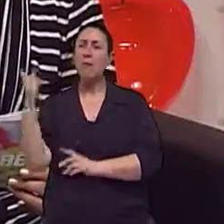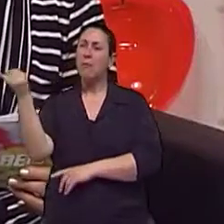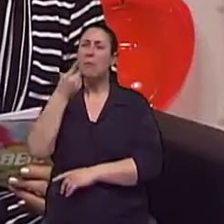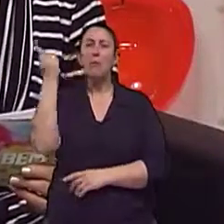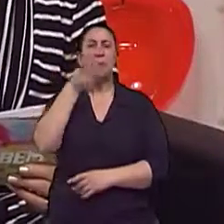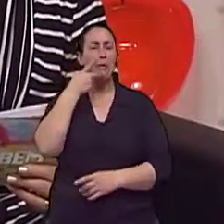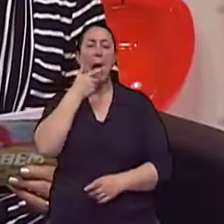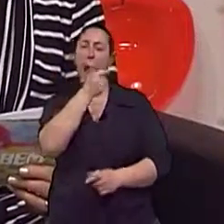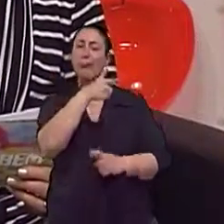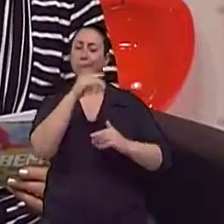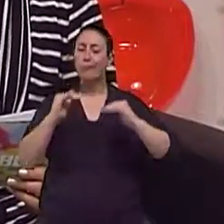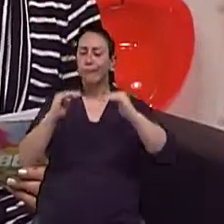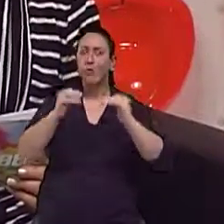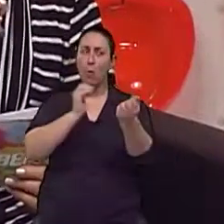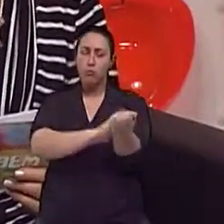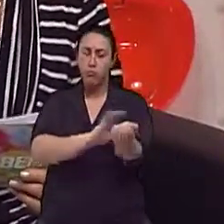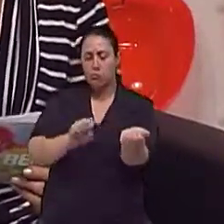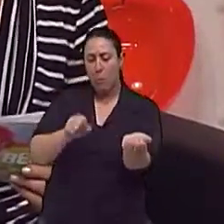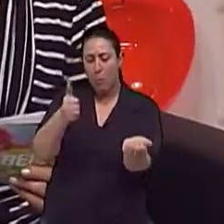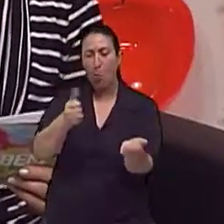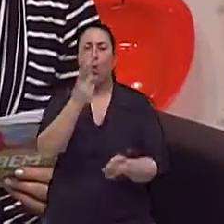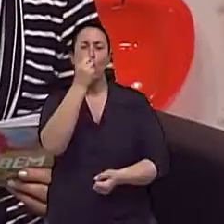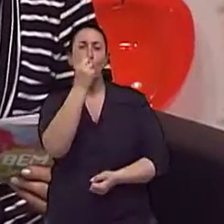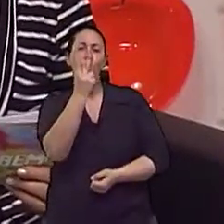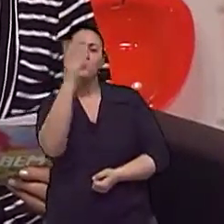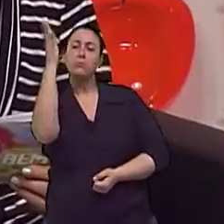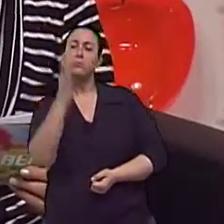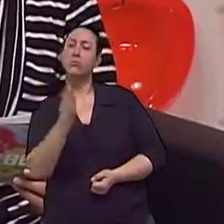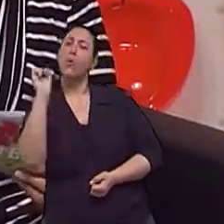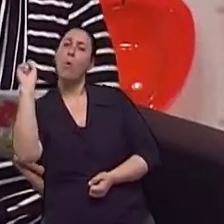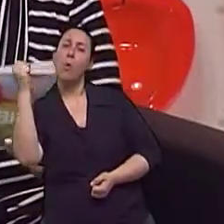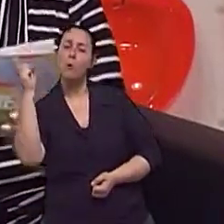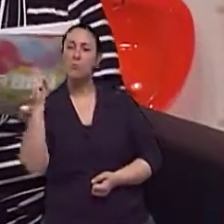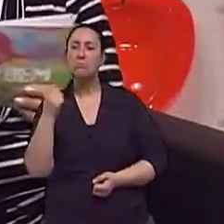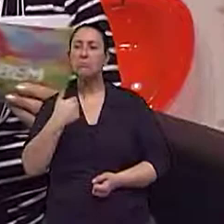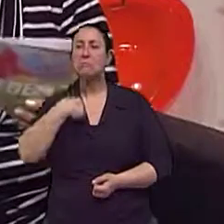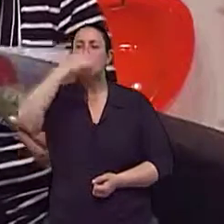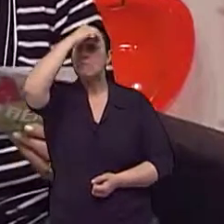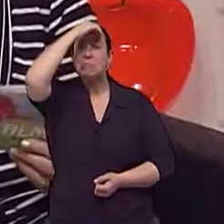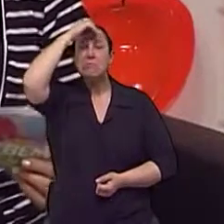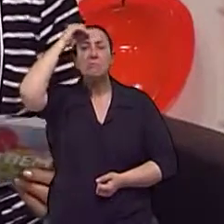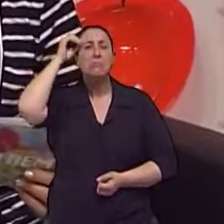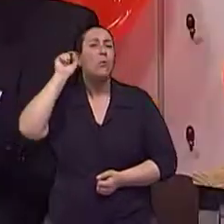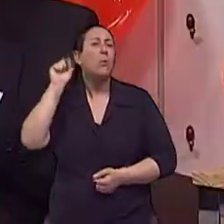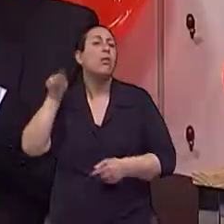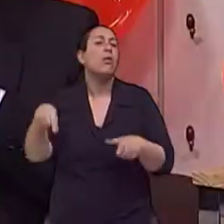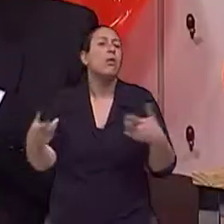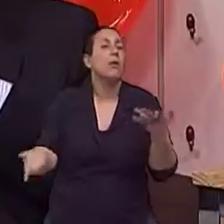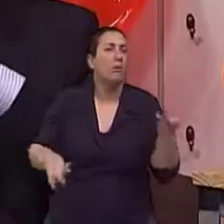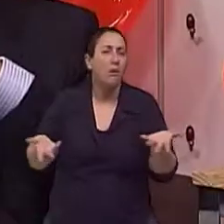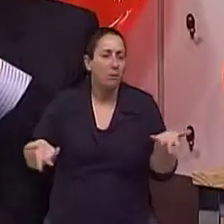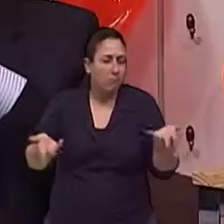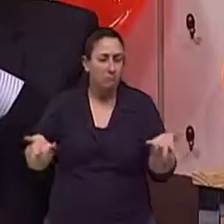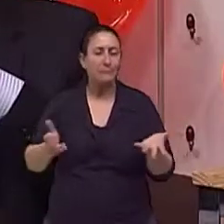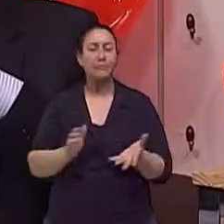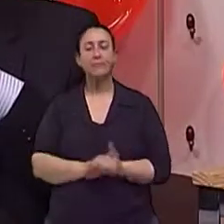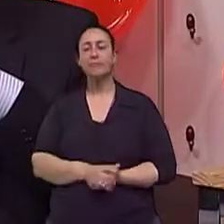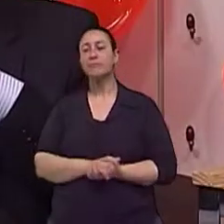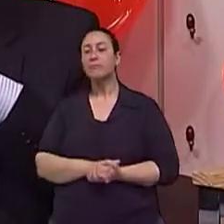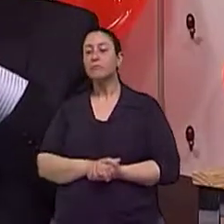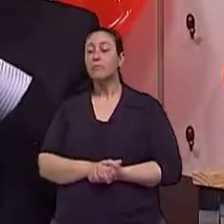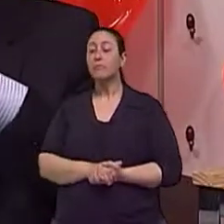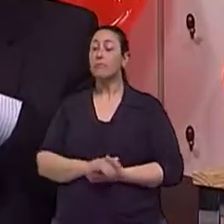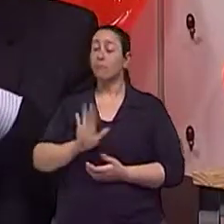dizem que tá na média 12 por 8 12 por 7 mas o que que isso quer dizer Doutor que que é isso